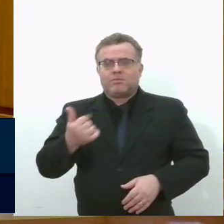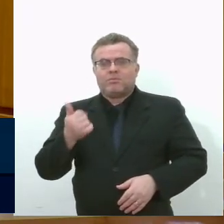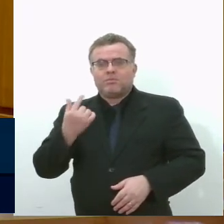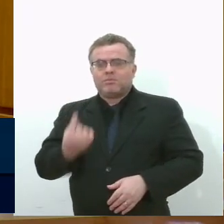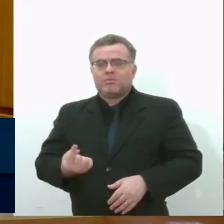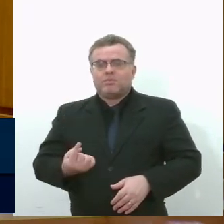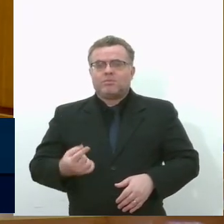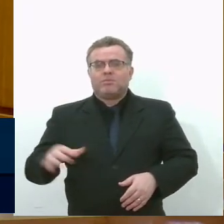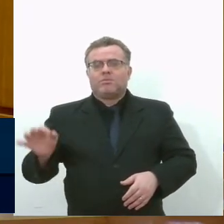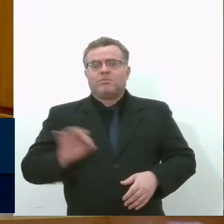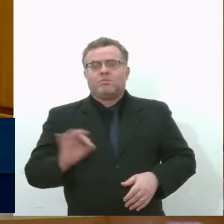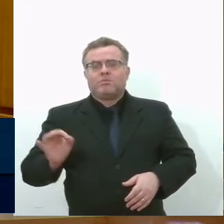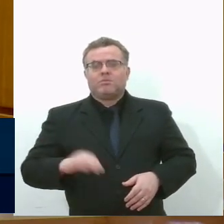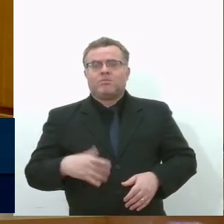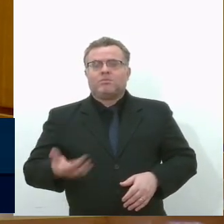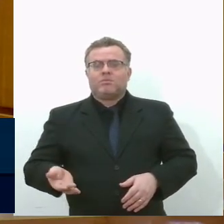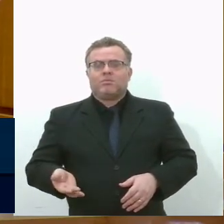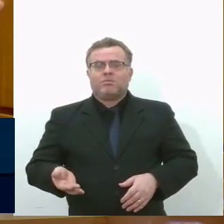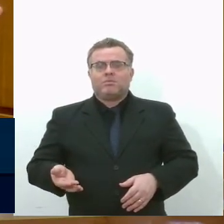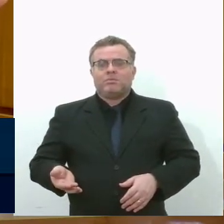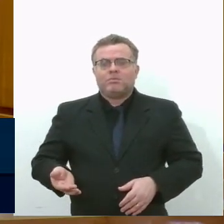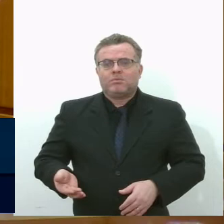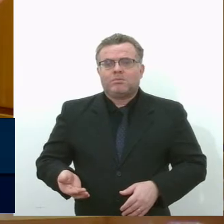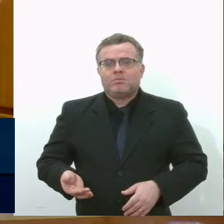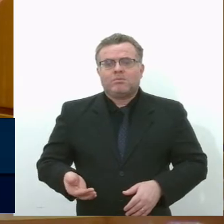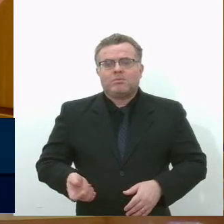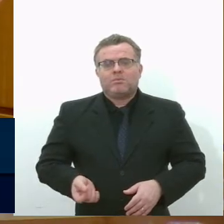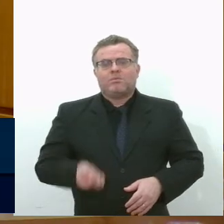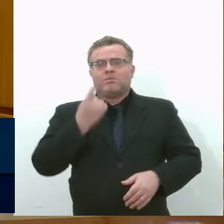Muito menos 21. Tem alguma coisa errada.